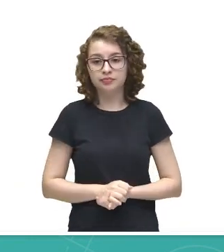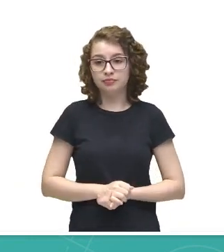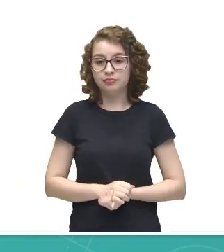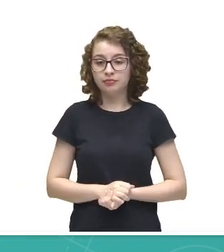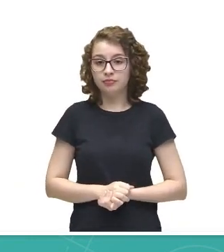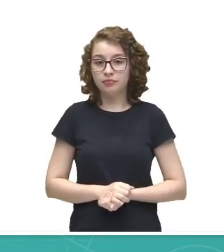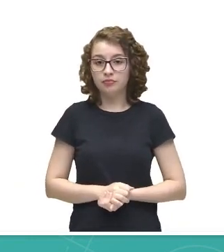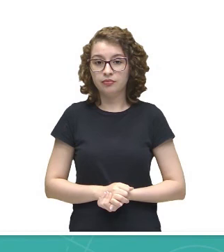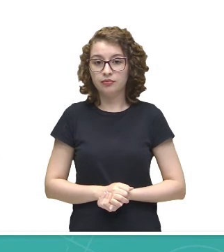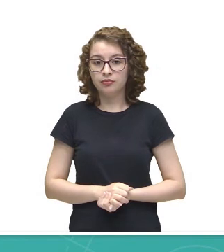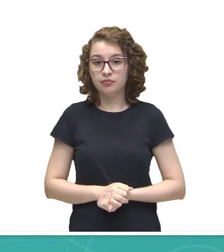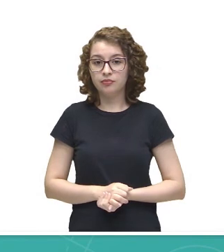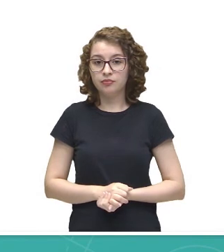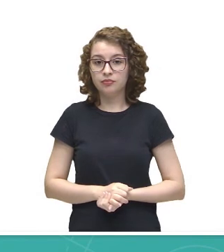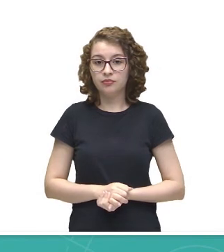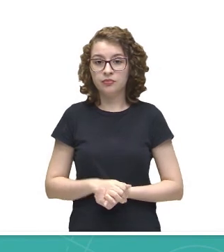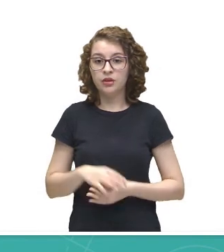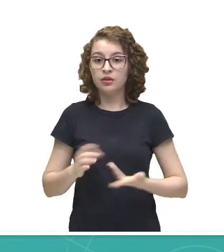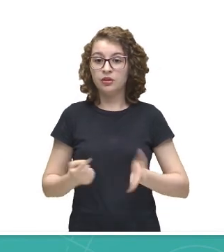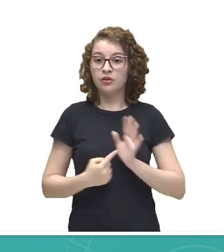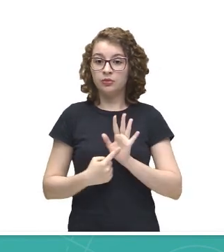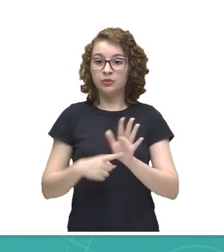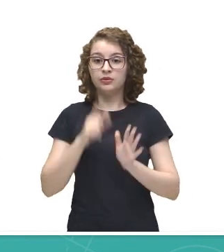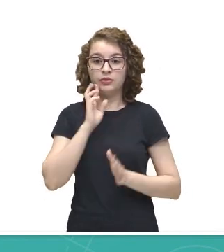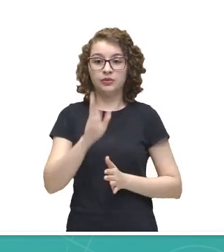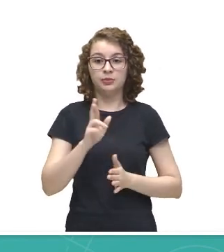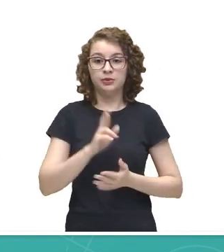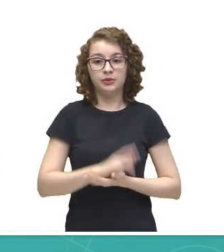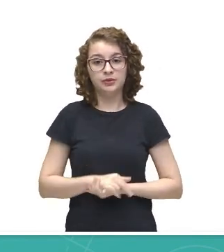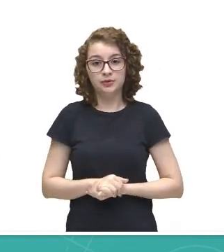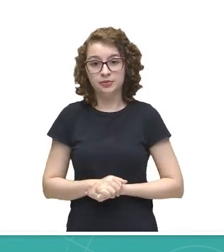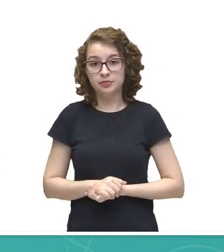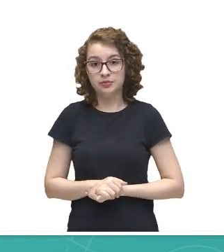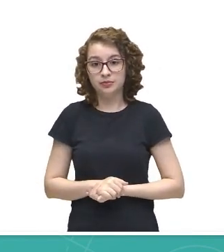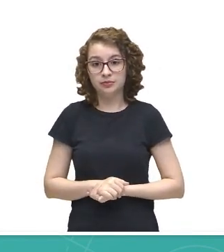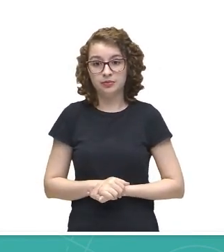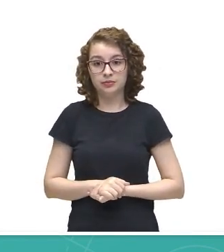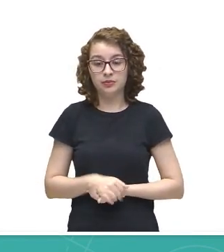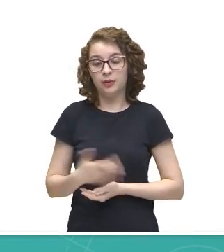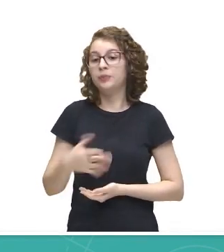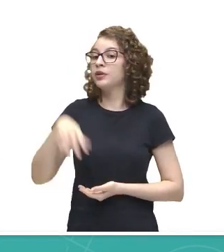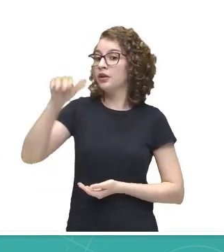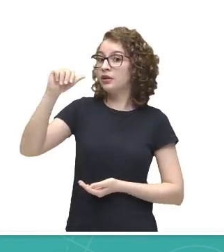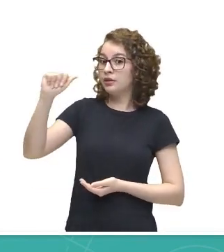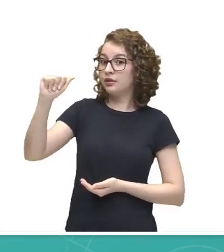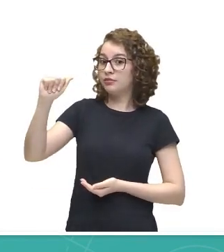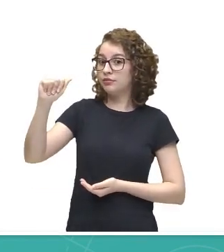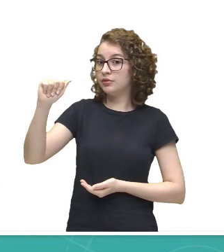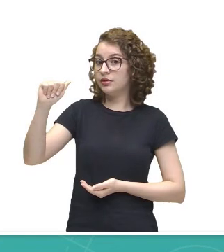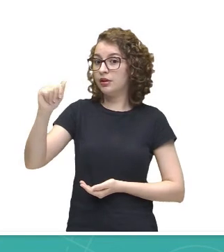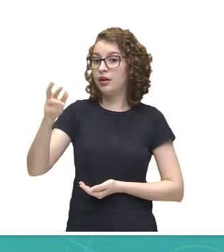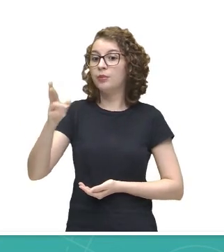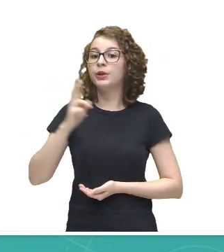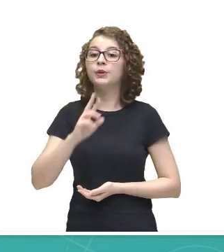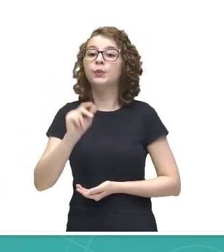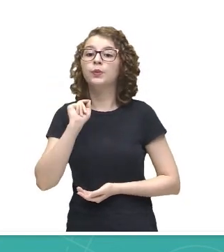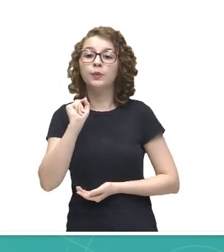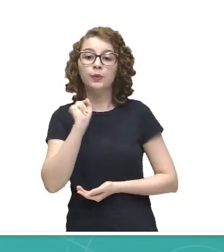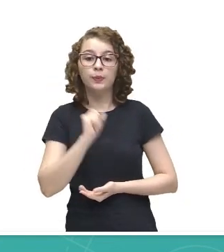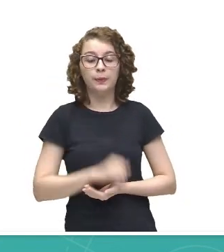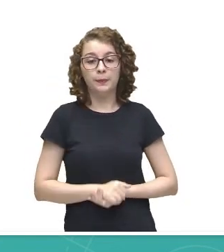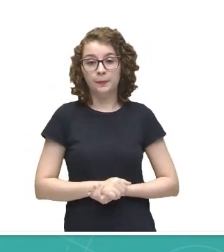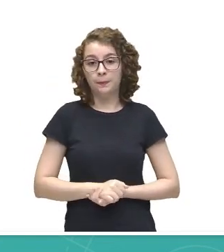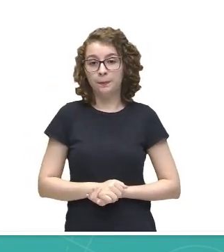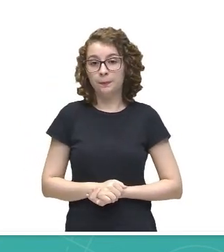questões, tá bom? Então lá na letra A, eu esperava que vocês respondessem o seguinte. Vamos lá.